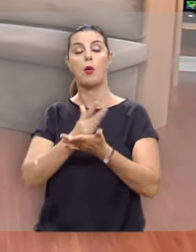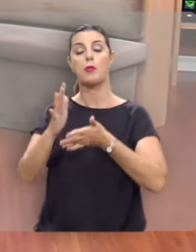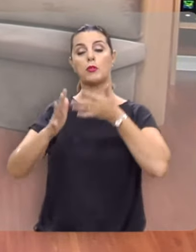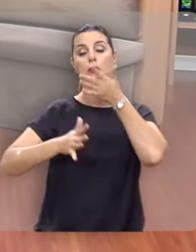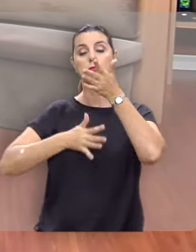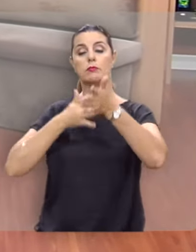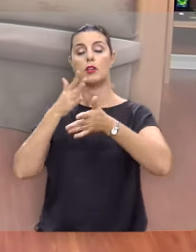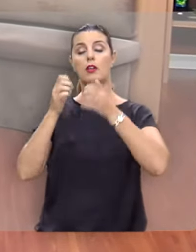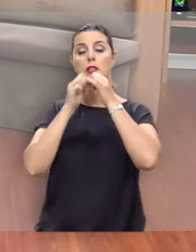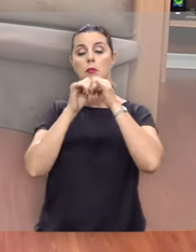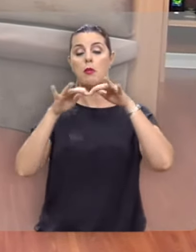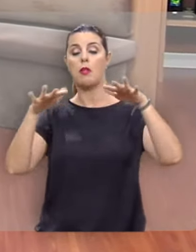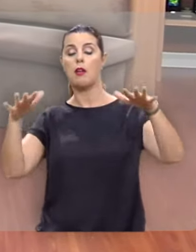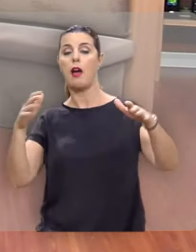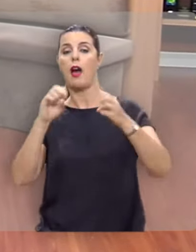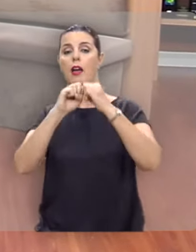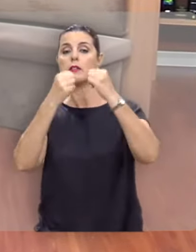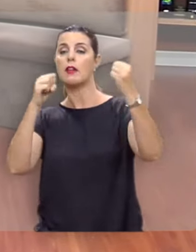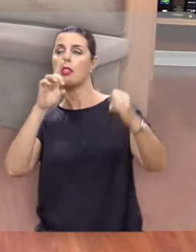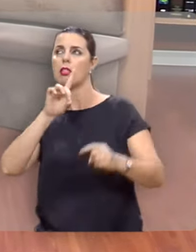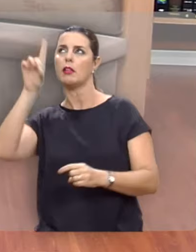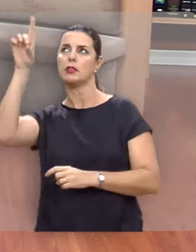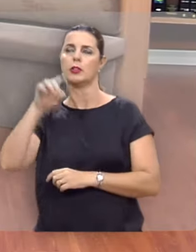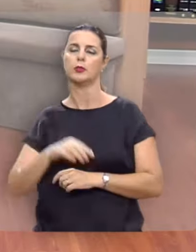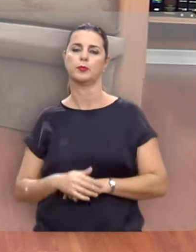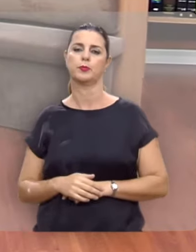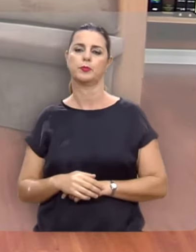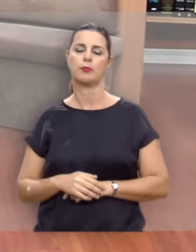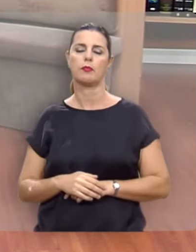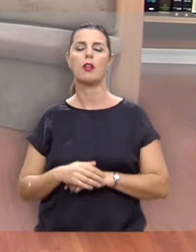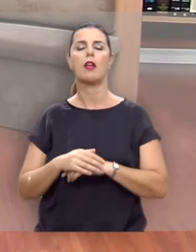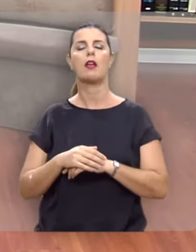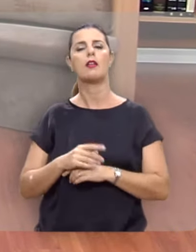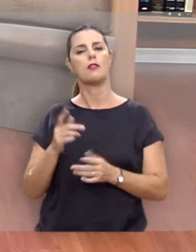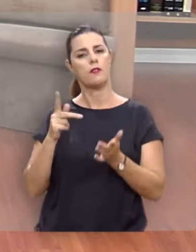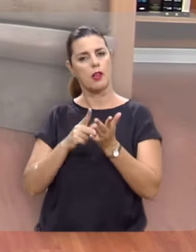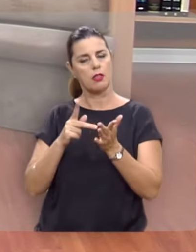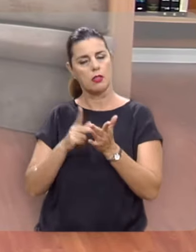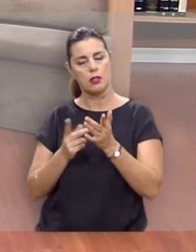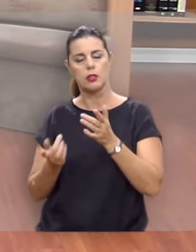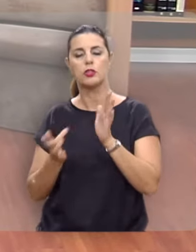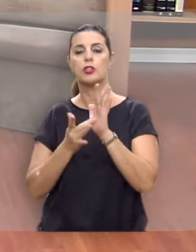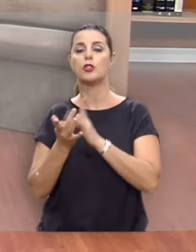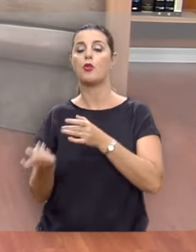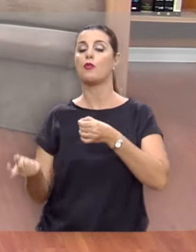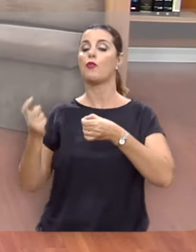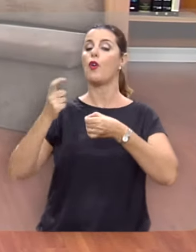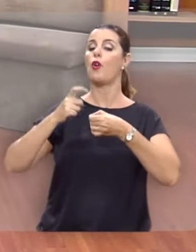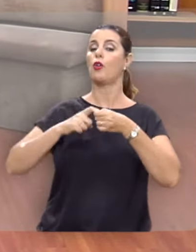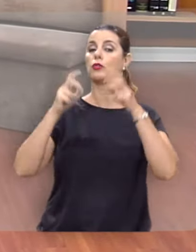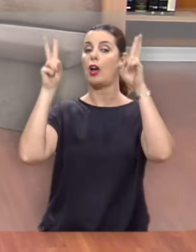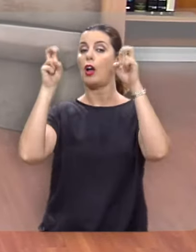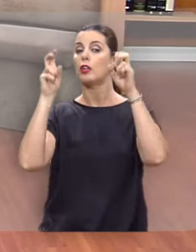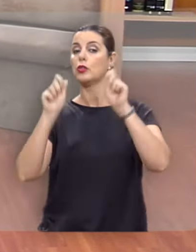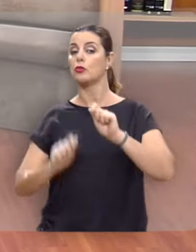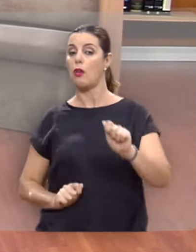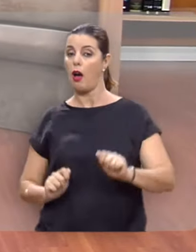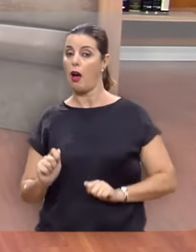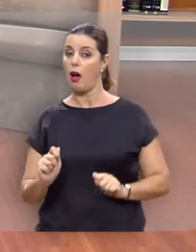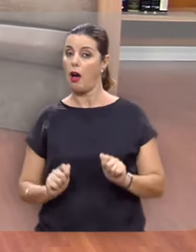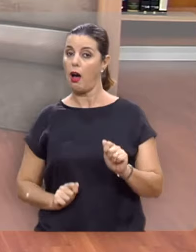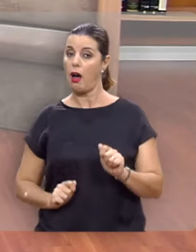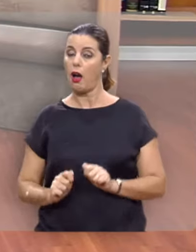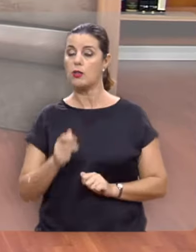as grandezas de Deus. É claro que Jesus retoma este assunto no livro de Atos dos